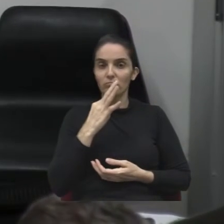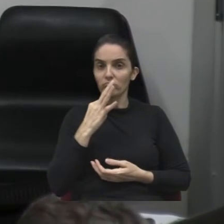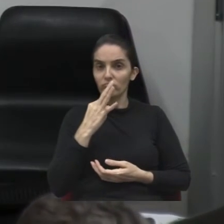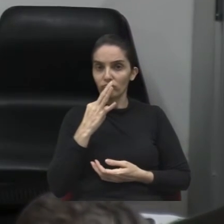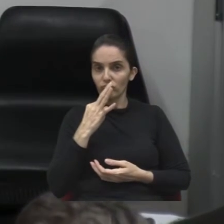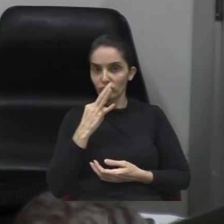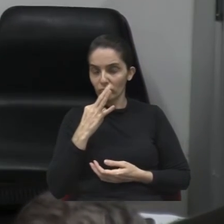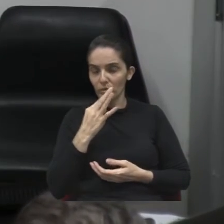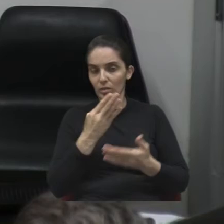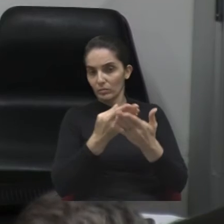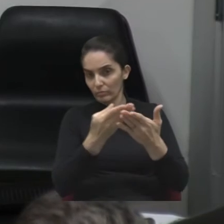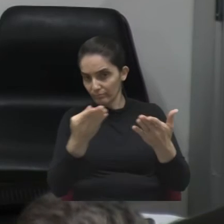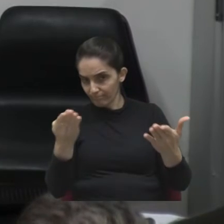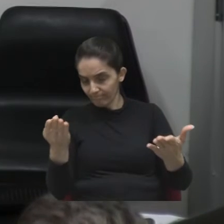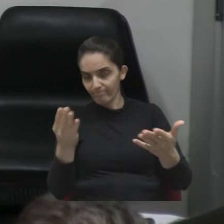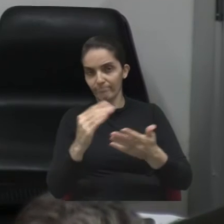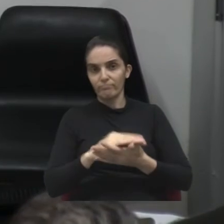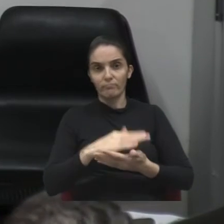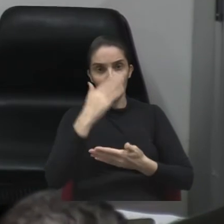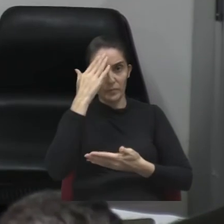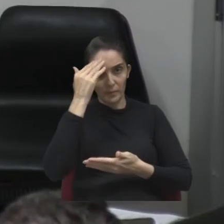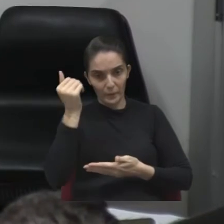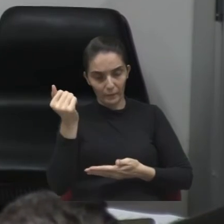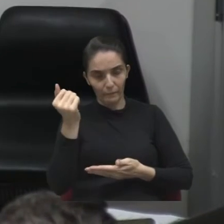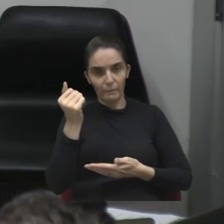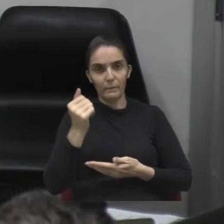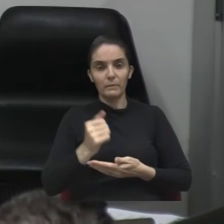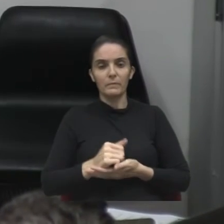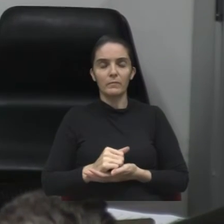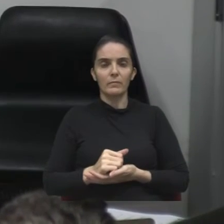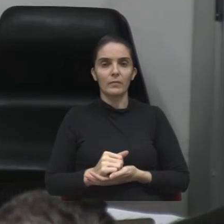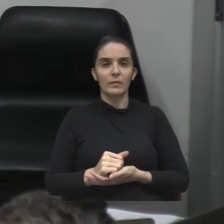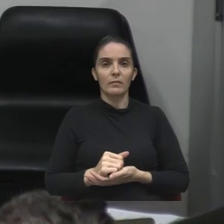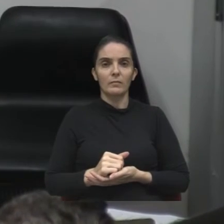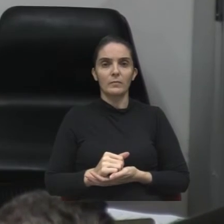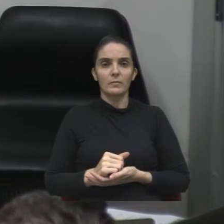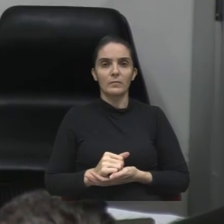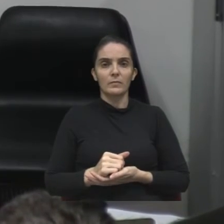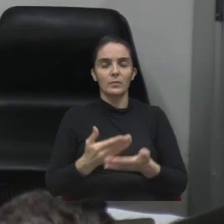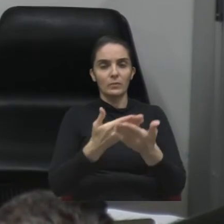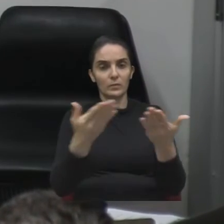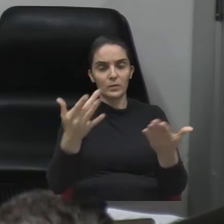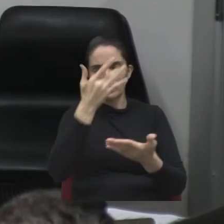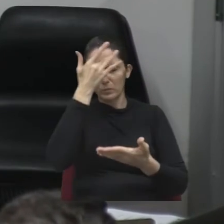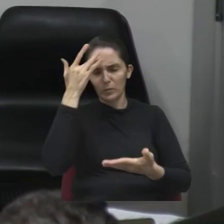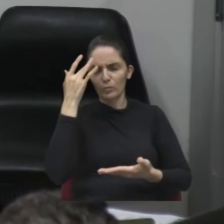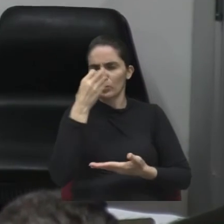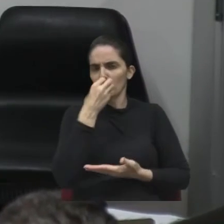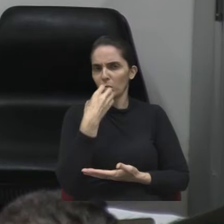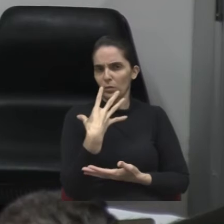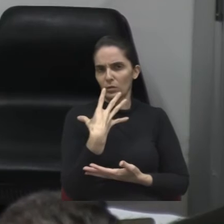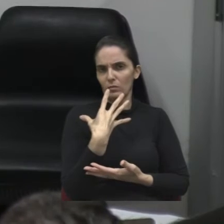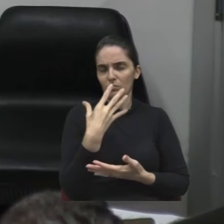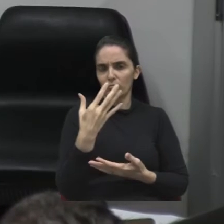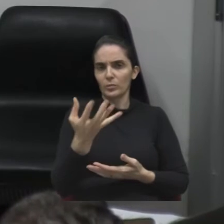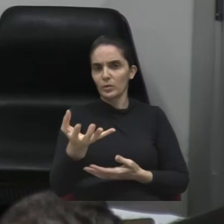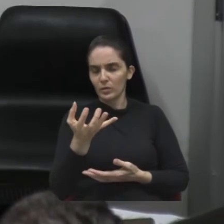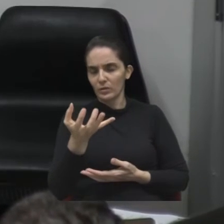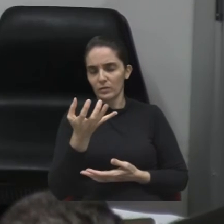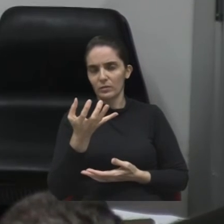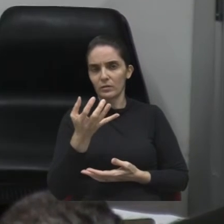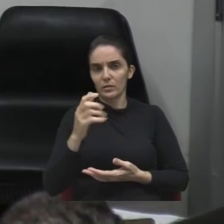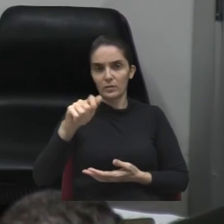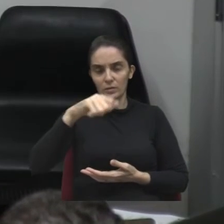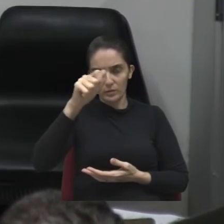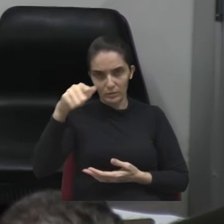colegas, nós sabemos que vocês estão bem intencionados, que vocês são pessoas do bem e querem criar essa